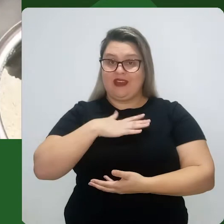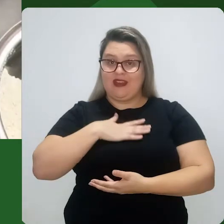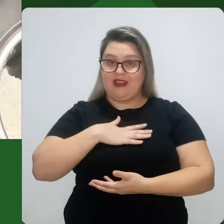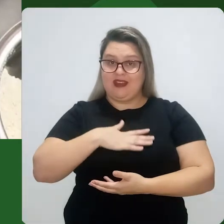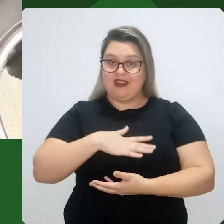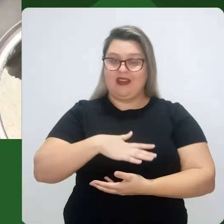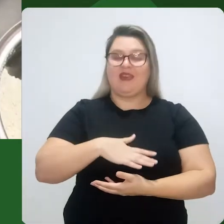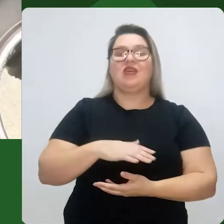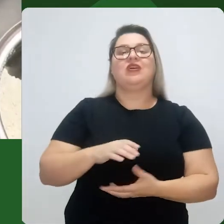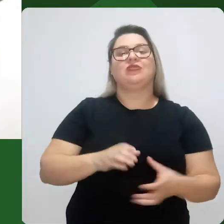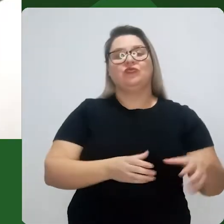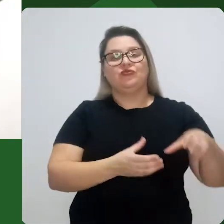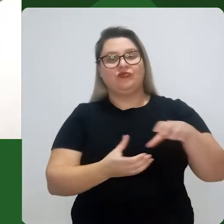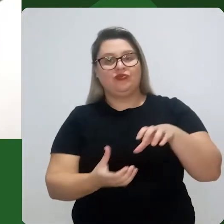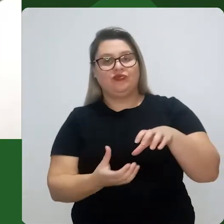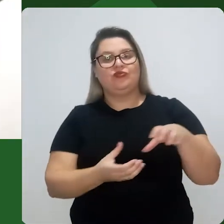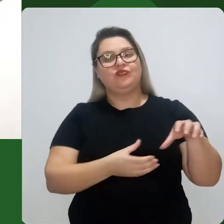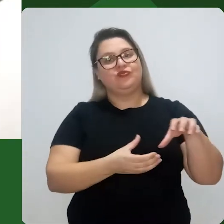devagar.